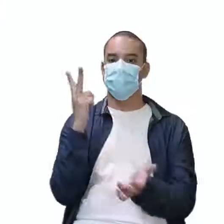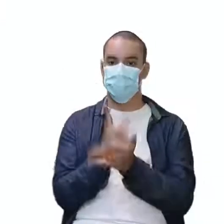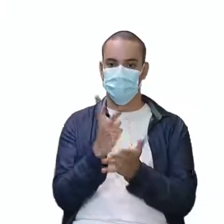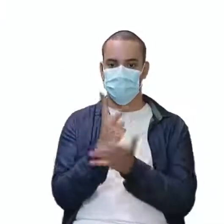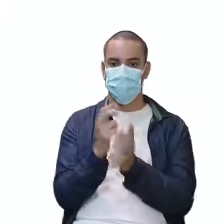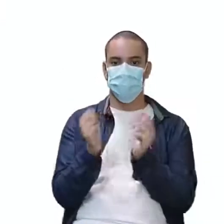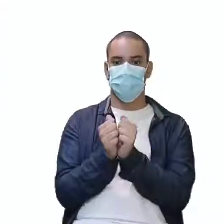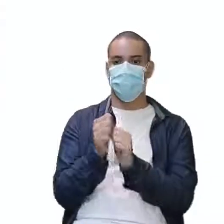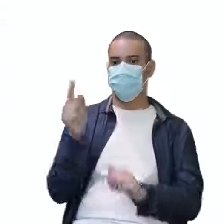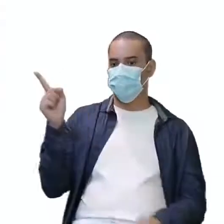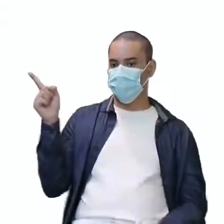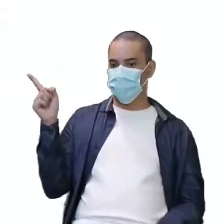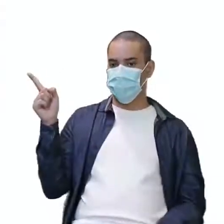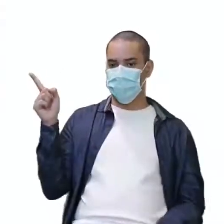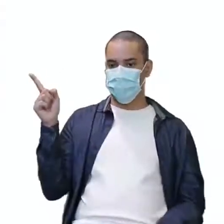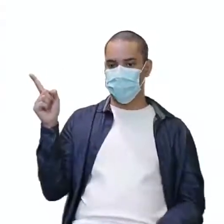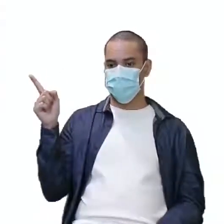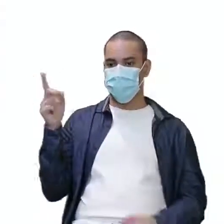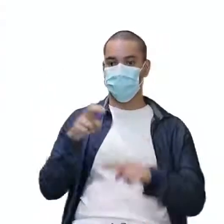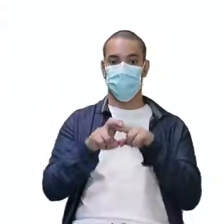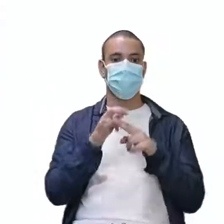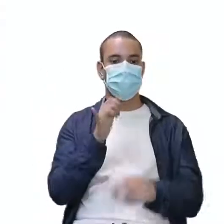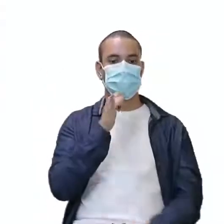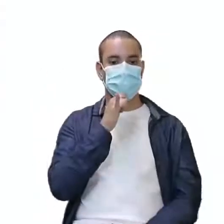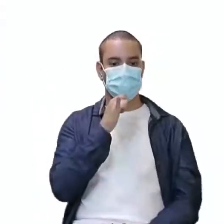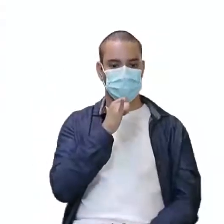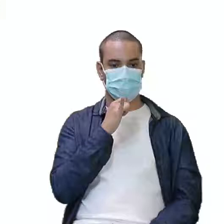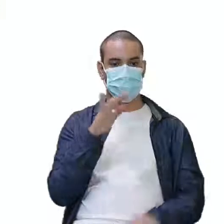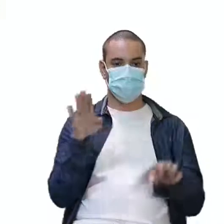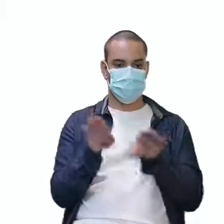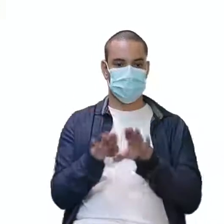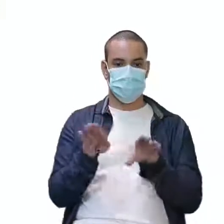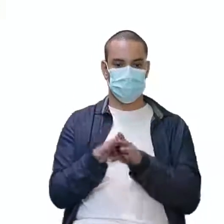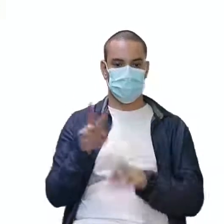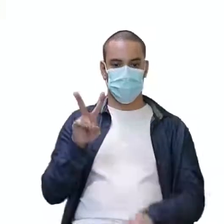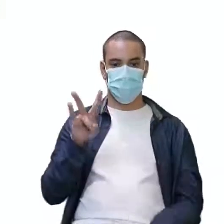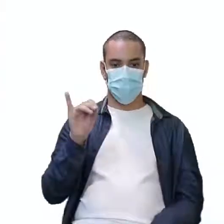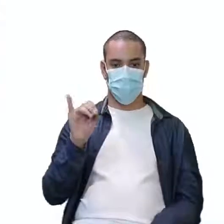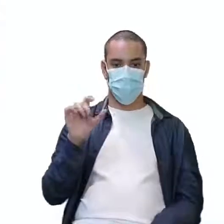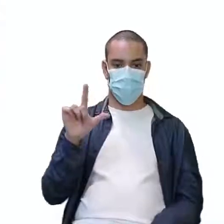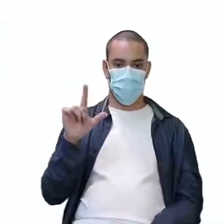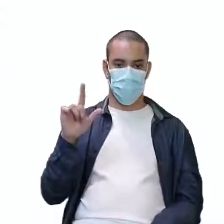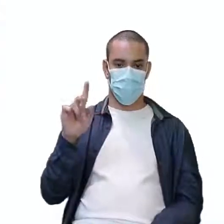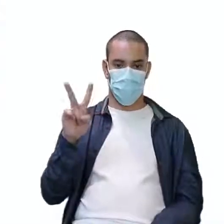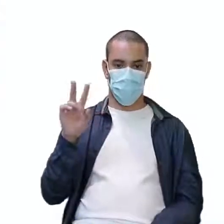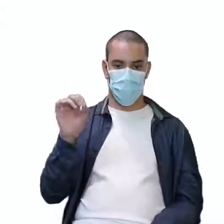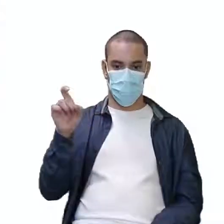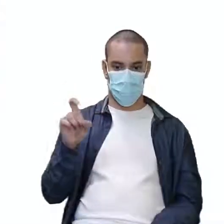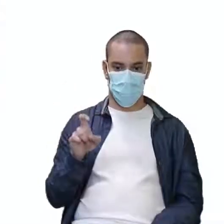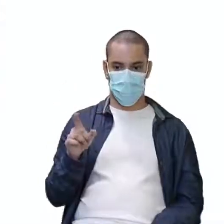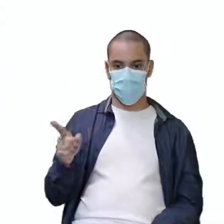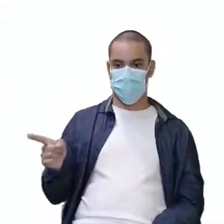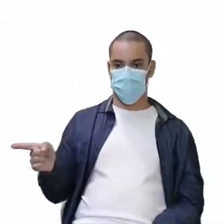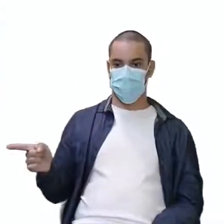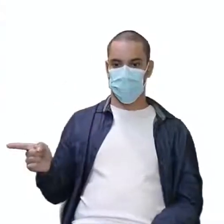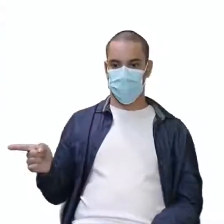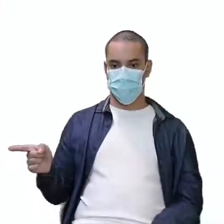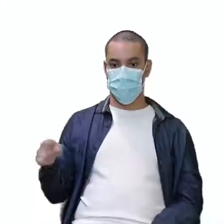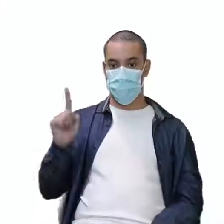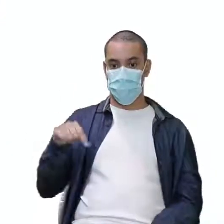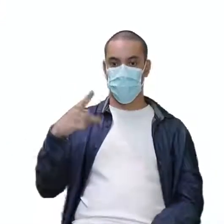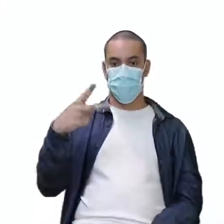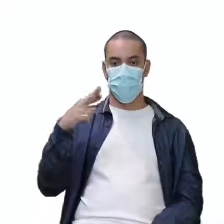essas colônias. E aí a gente tem um exemplo também da Volvox globator, que é um